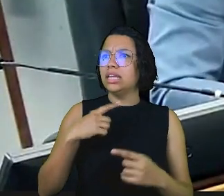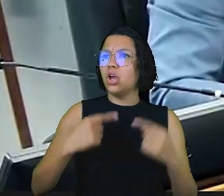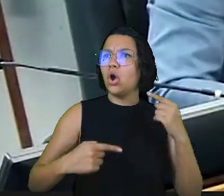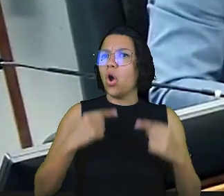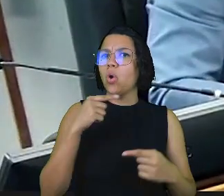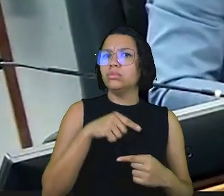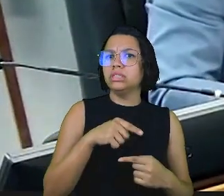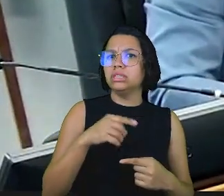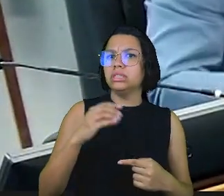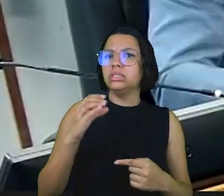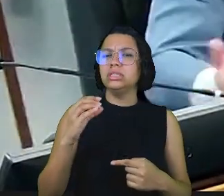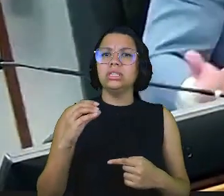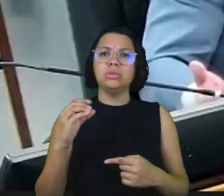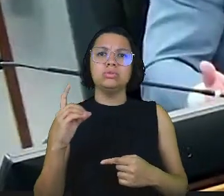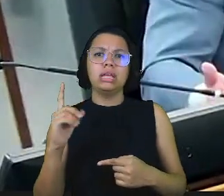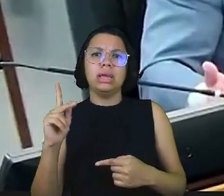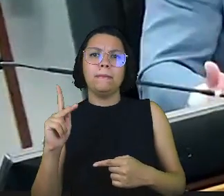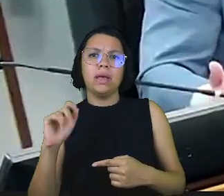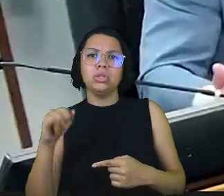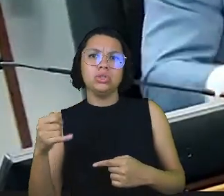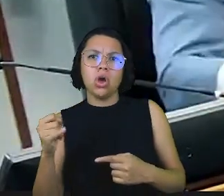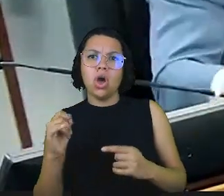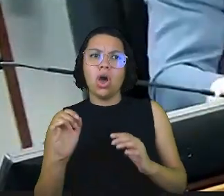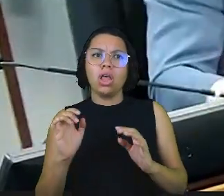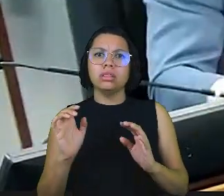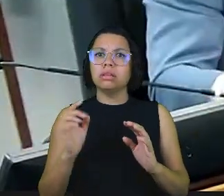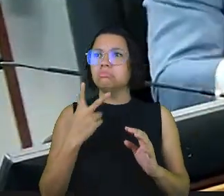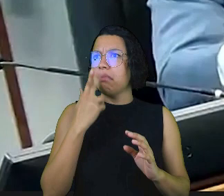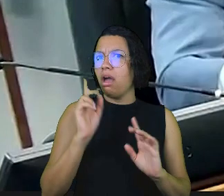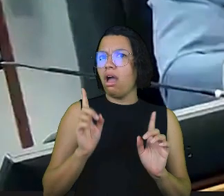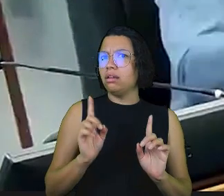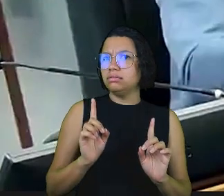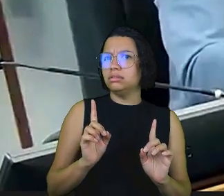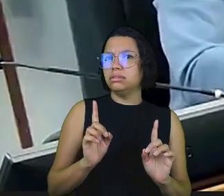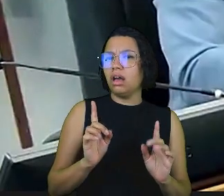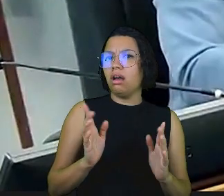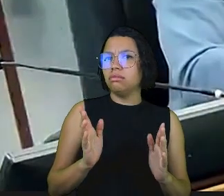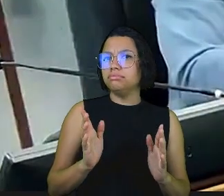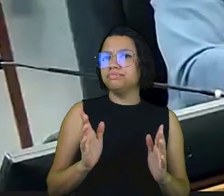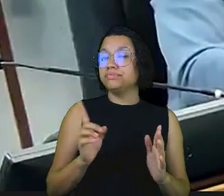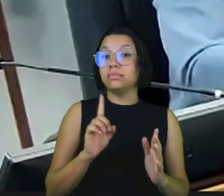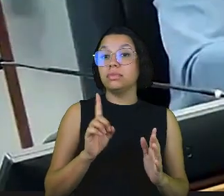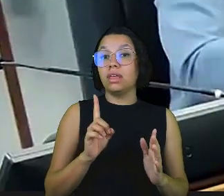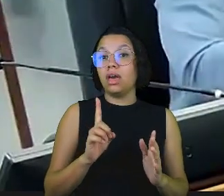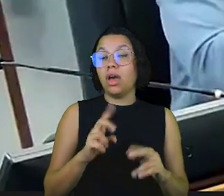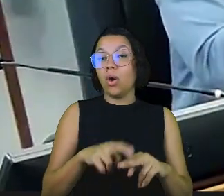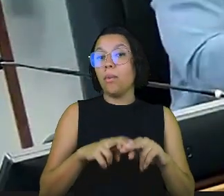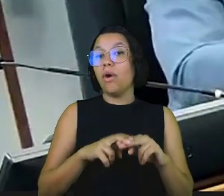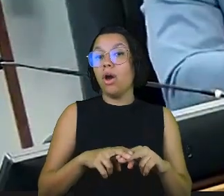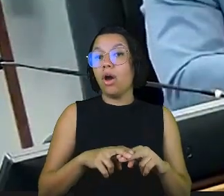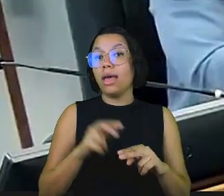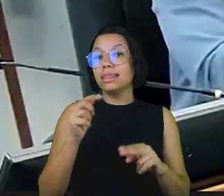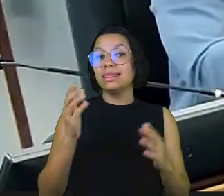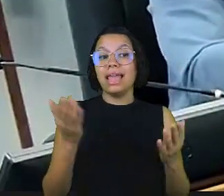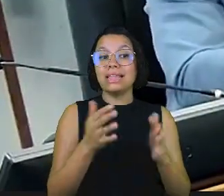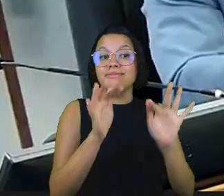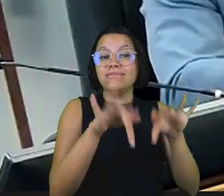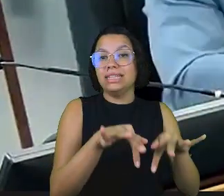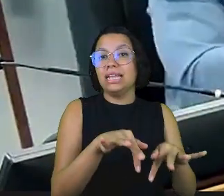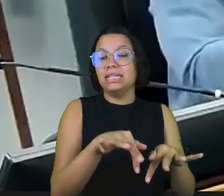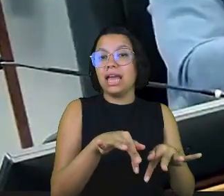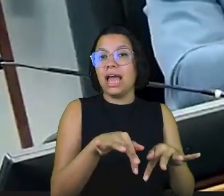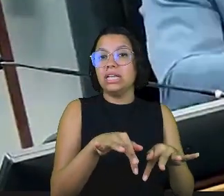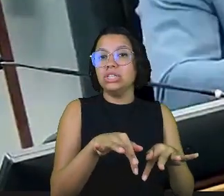da execução? Me parece que não. Não, pelo menos, para essa finalidade de provocar